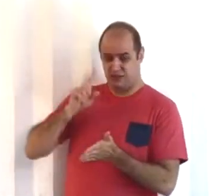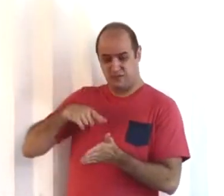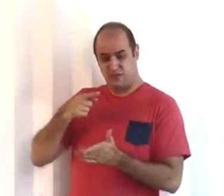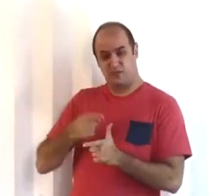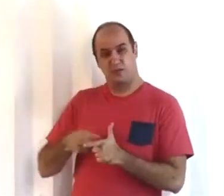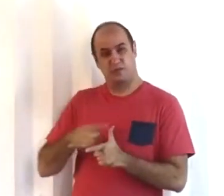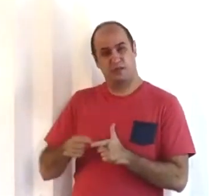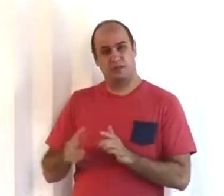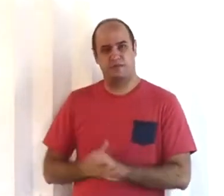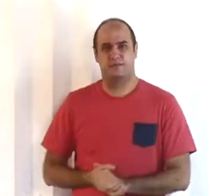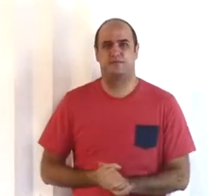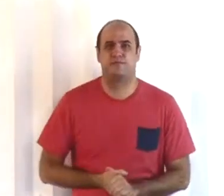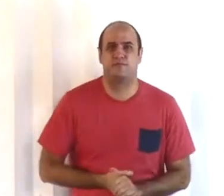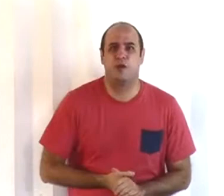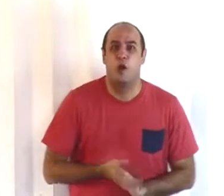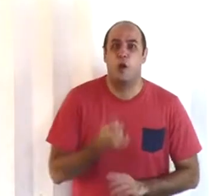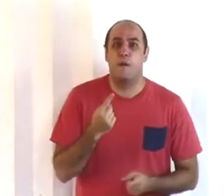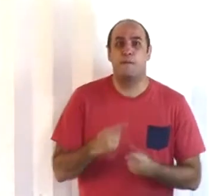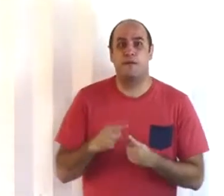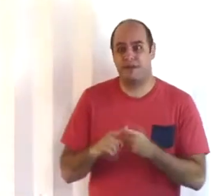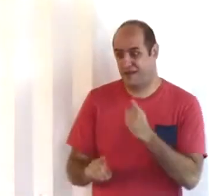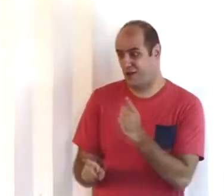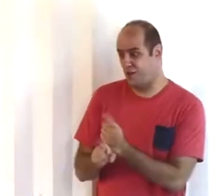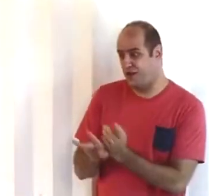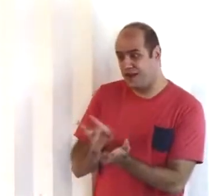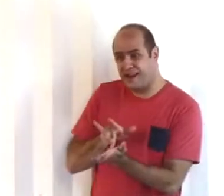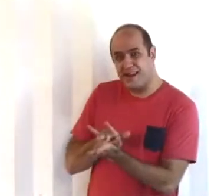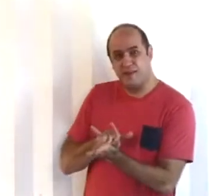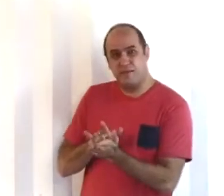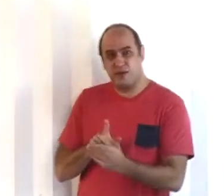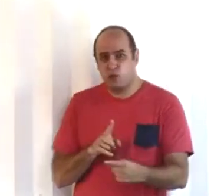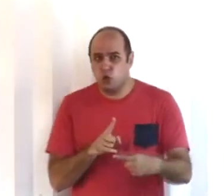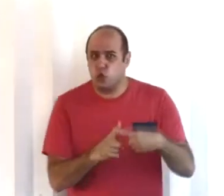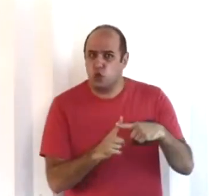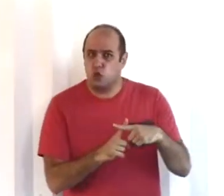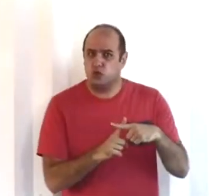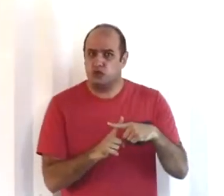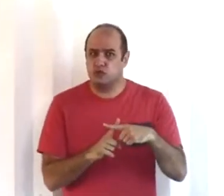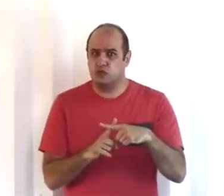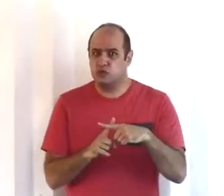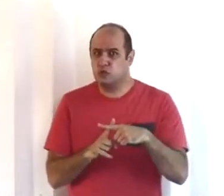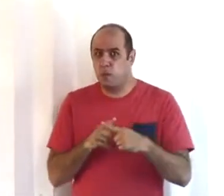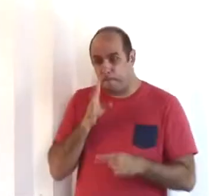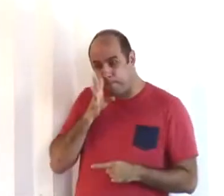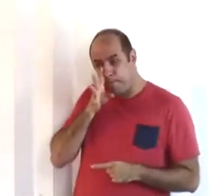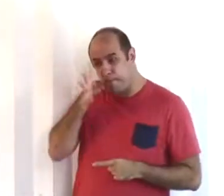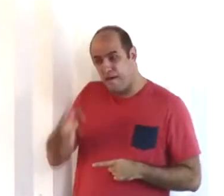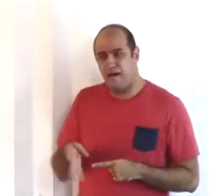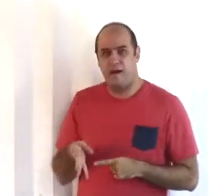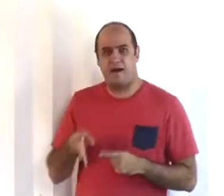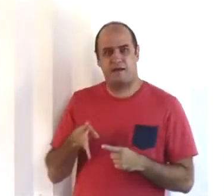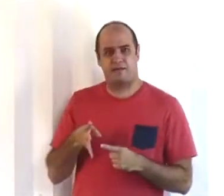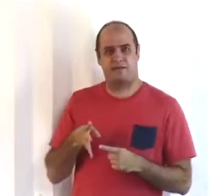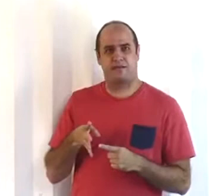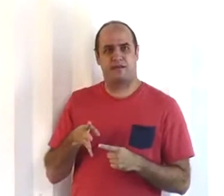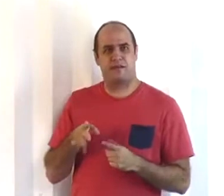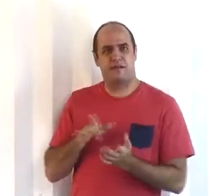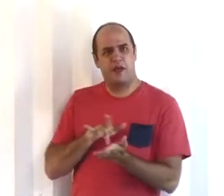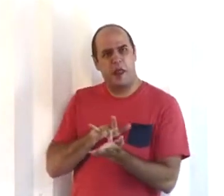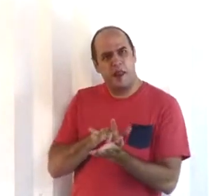muitos inimigos da cruz de Cristo, inimigos da cruz de Cristo, inimigos dos ideais de